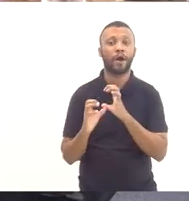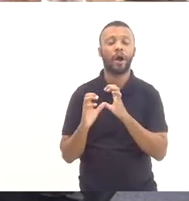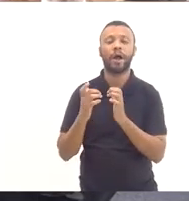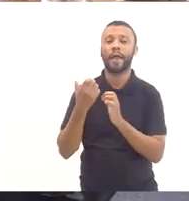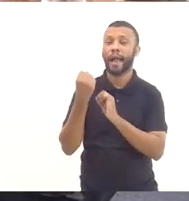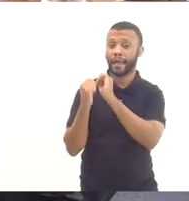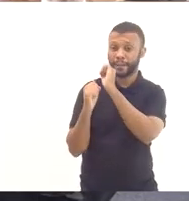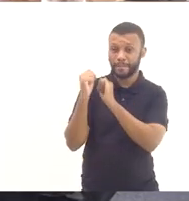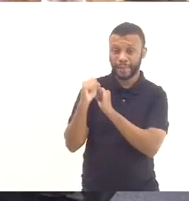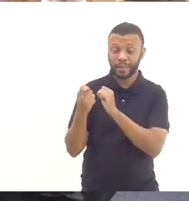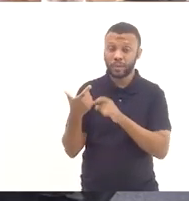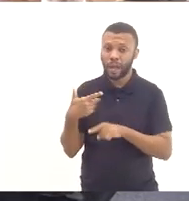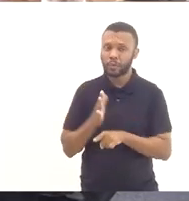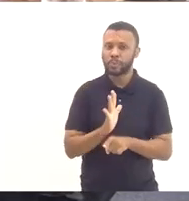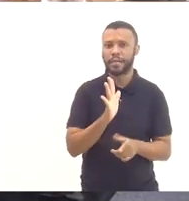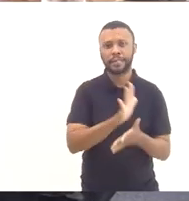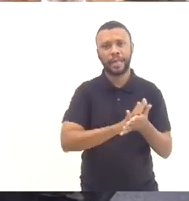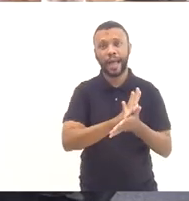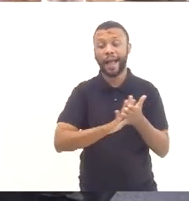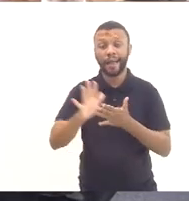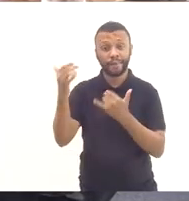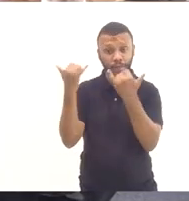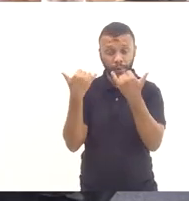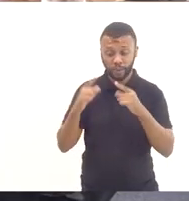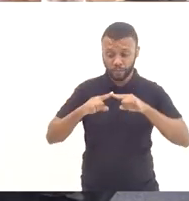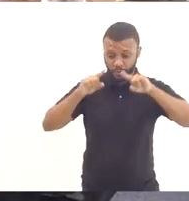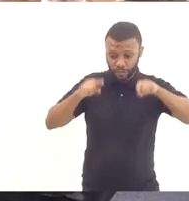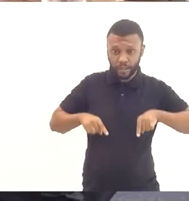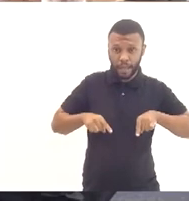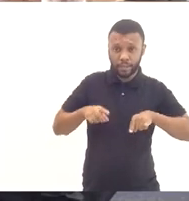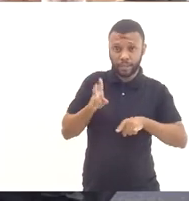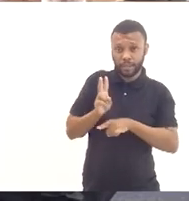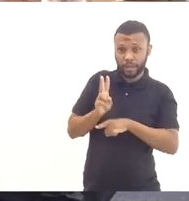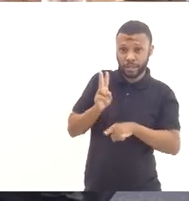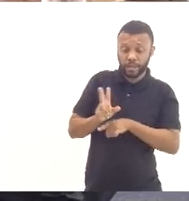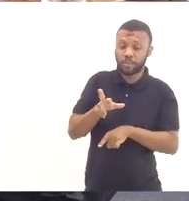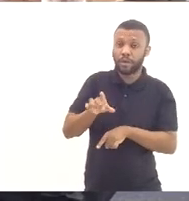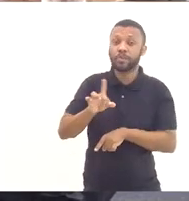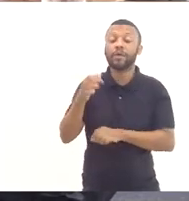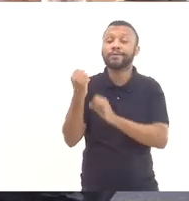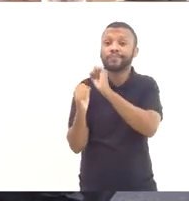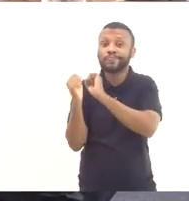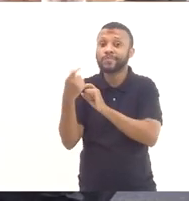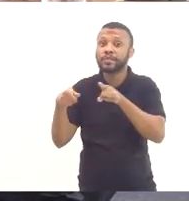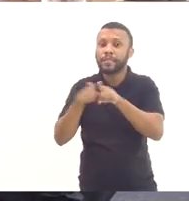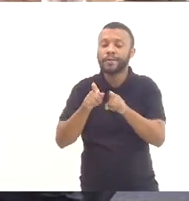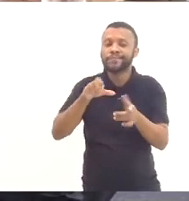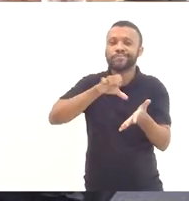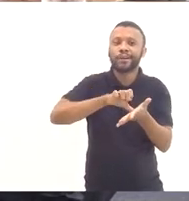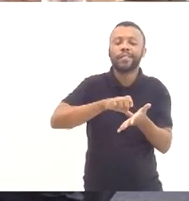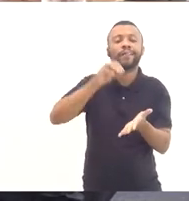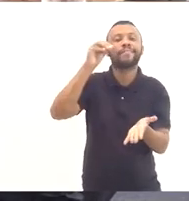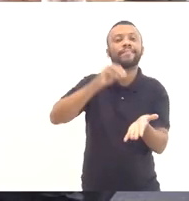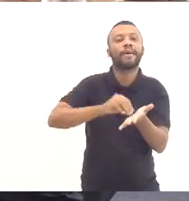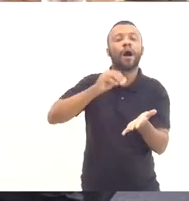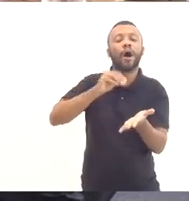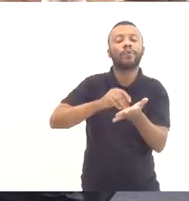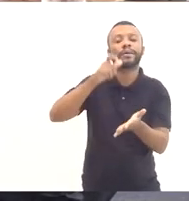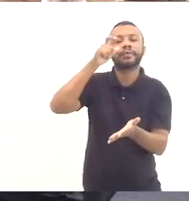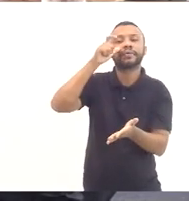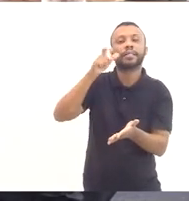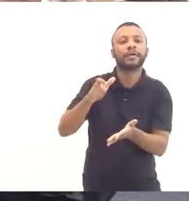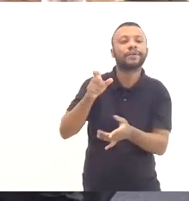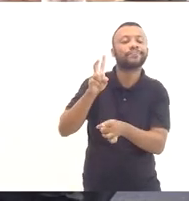facilita Às vezes a desinformação da pessoa que tá te atendendo no balcão não só da companhia como aconteceu comigo no plantão também eu senti um pouco desinteresse de quem me atendeu